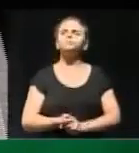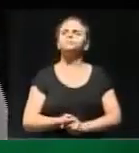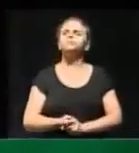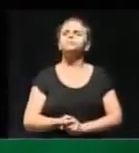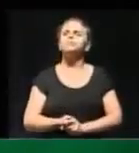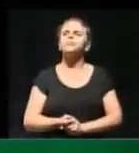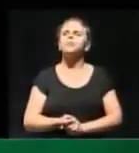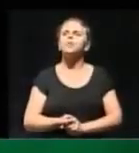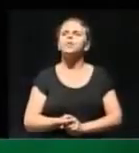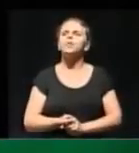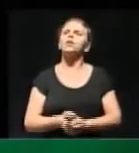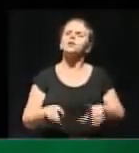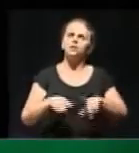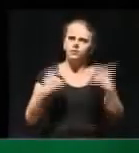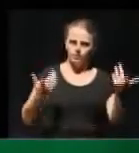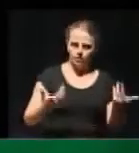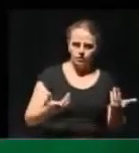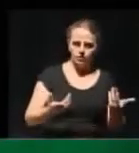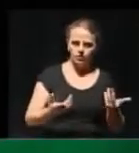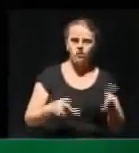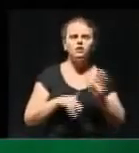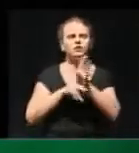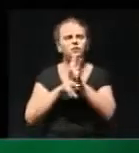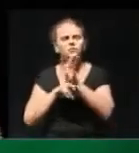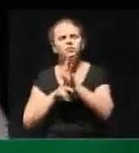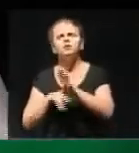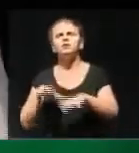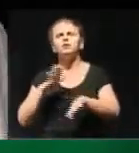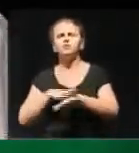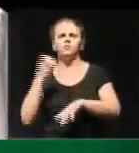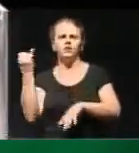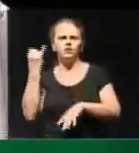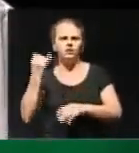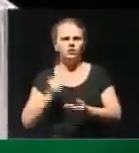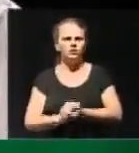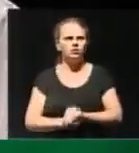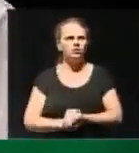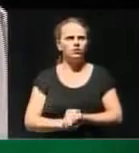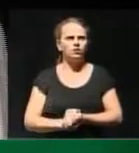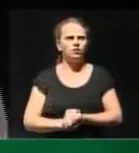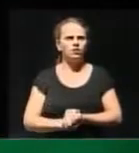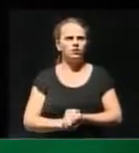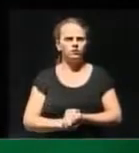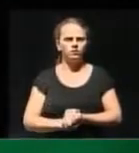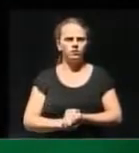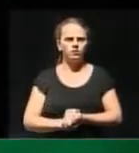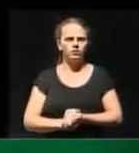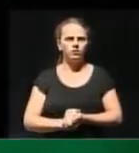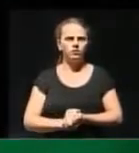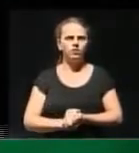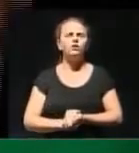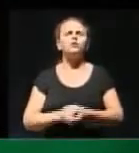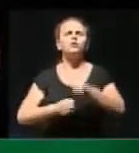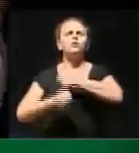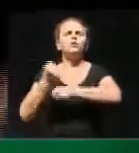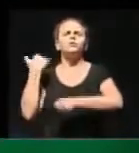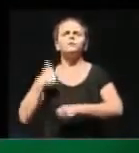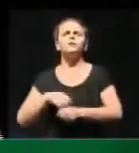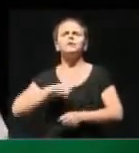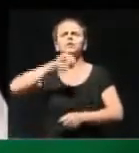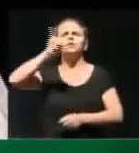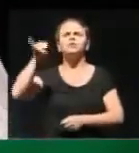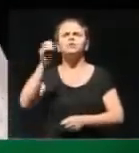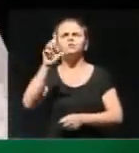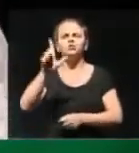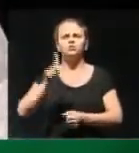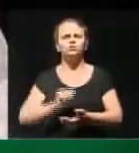estudo mais importante nessa área foi aquele apresentado, publicado em julho do ano passado, nessa revista